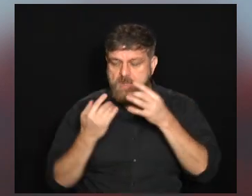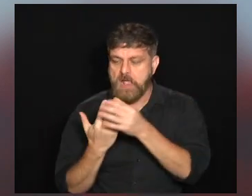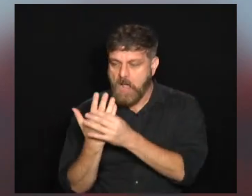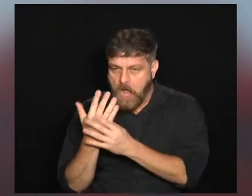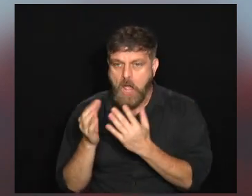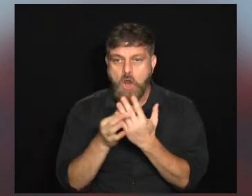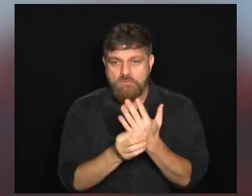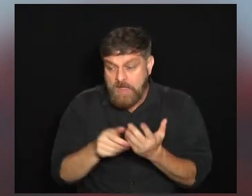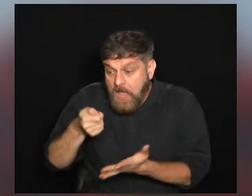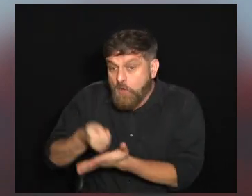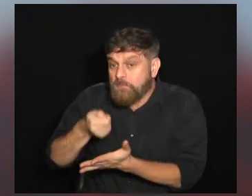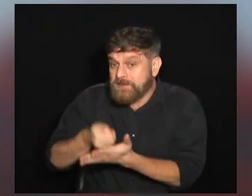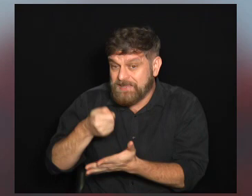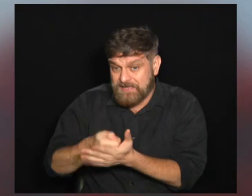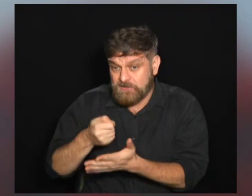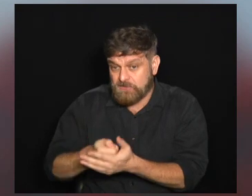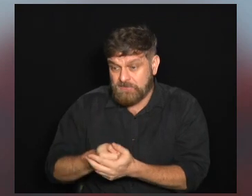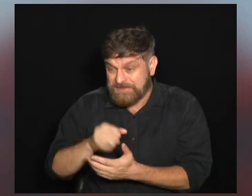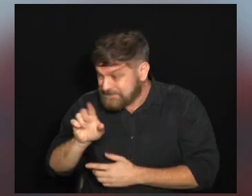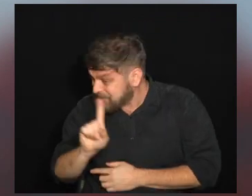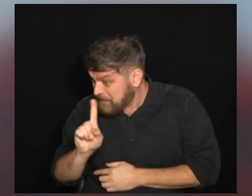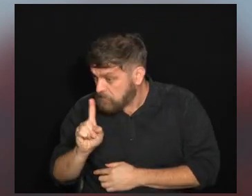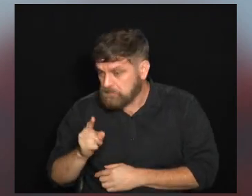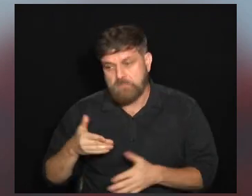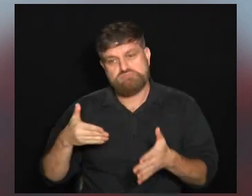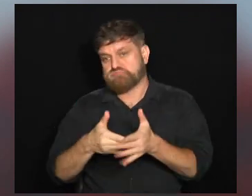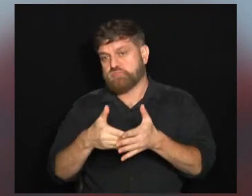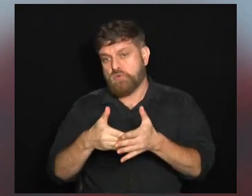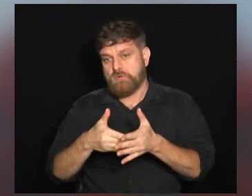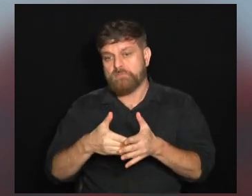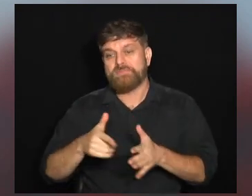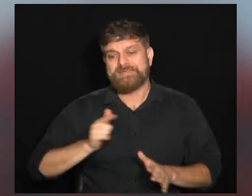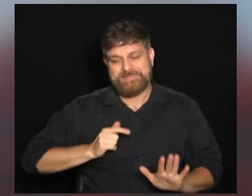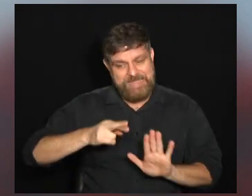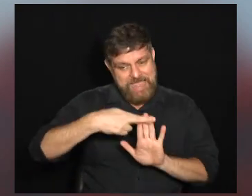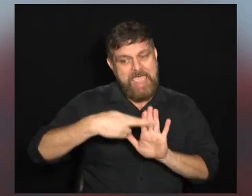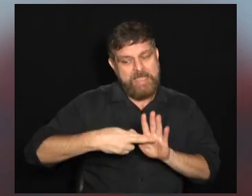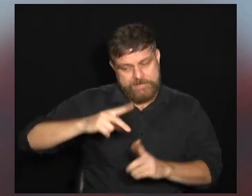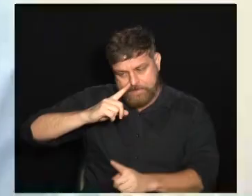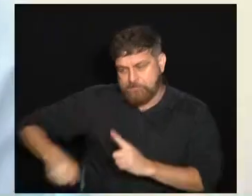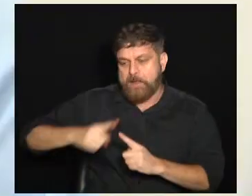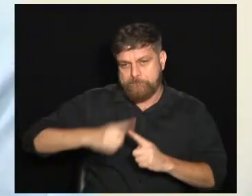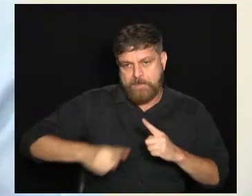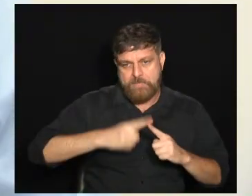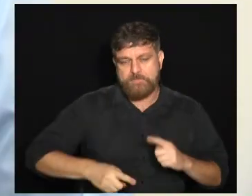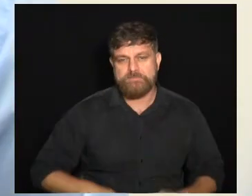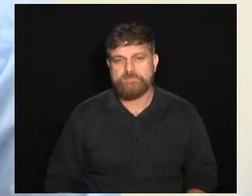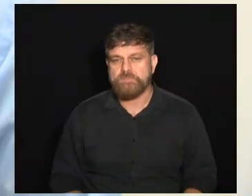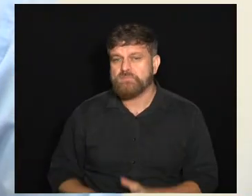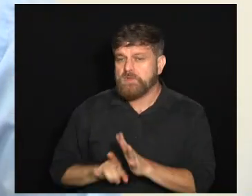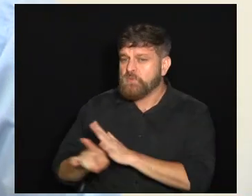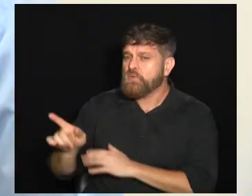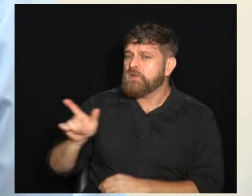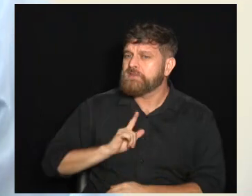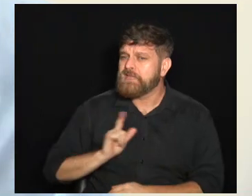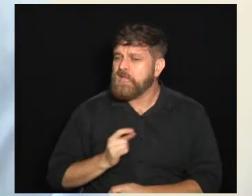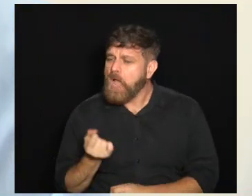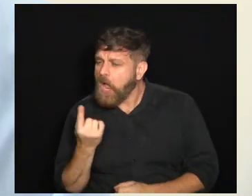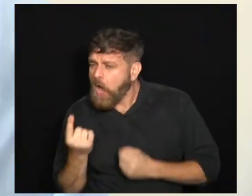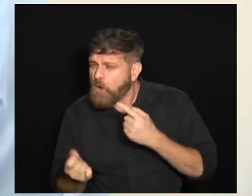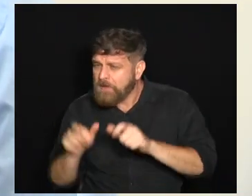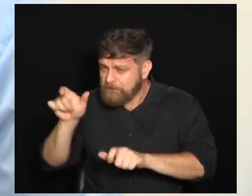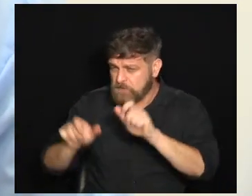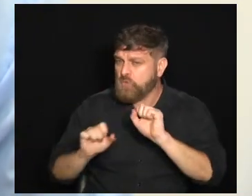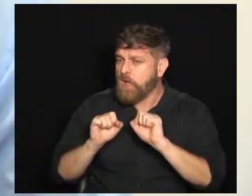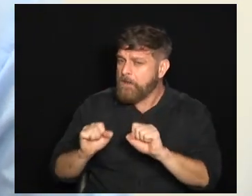obrigatório, senão você não pode entrar. Tem uma série de restrições nesse sentido, né? Existe aí uma exceção para poder